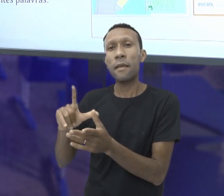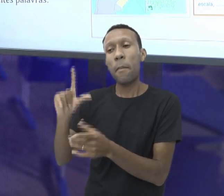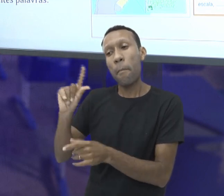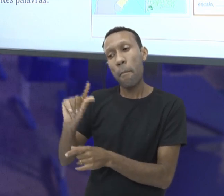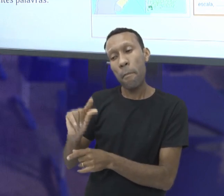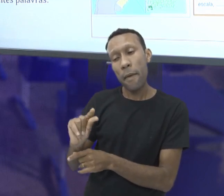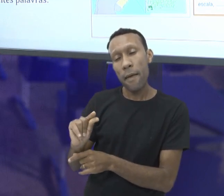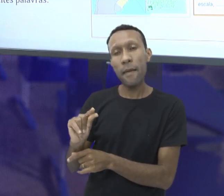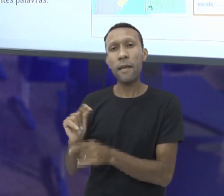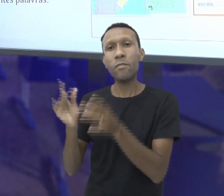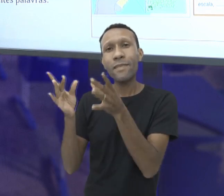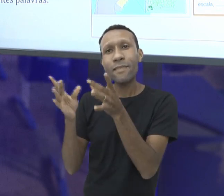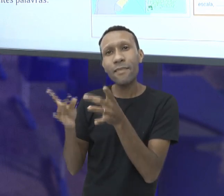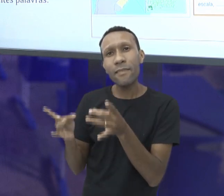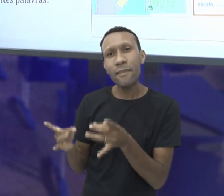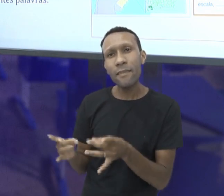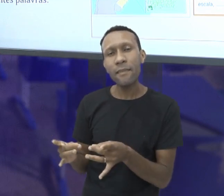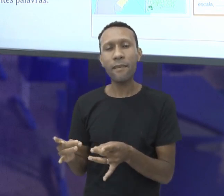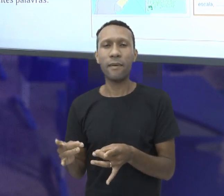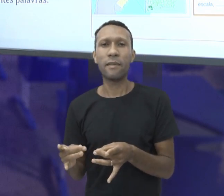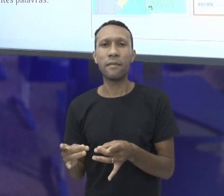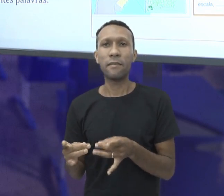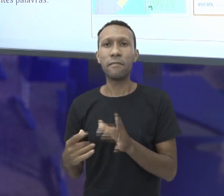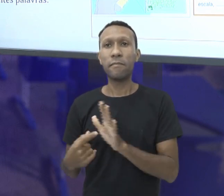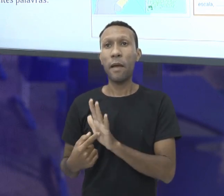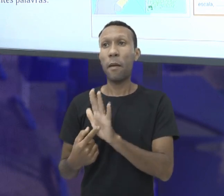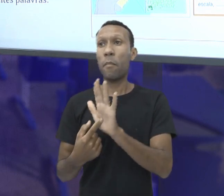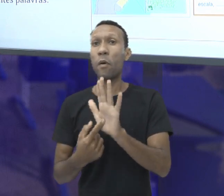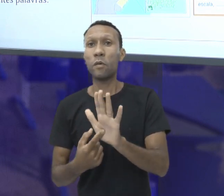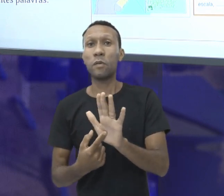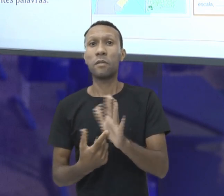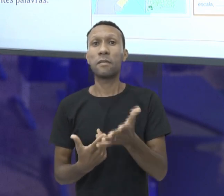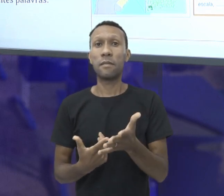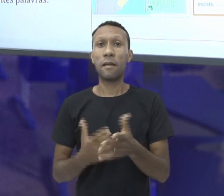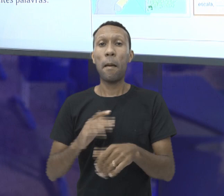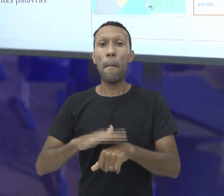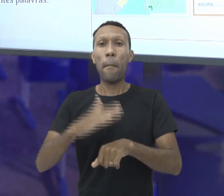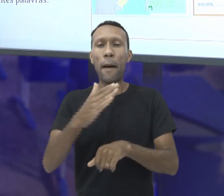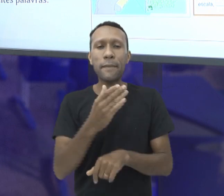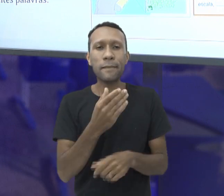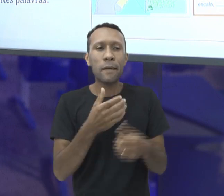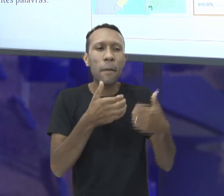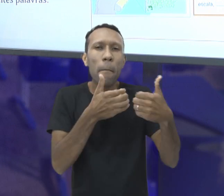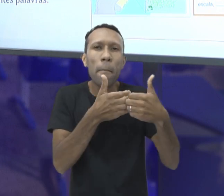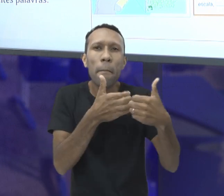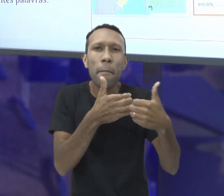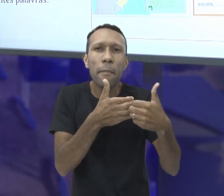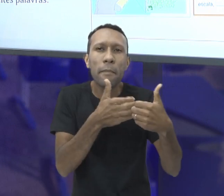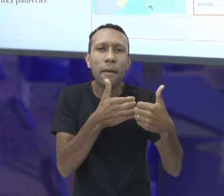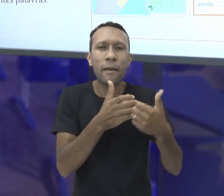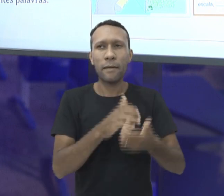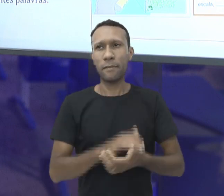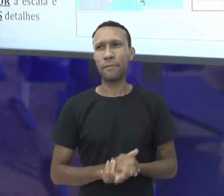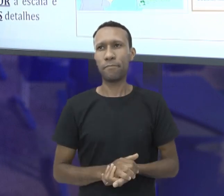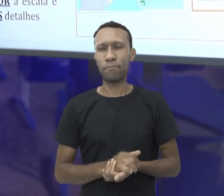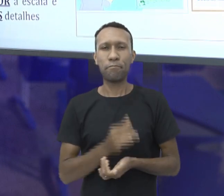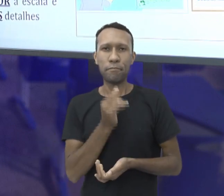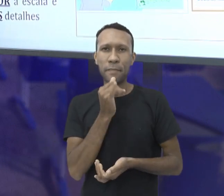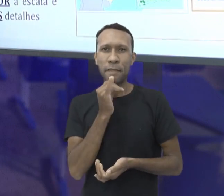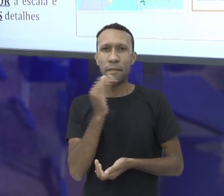vai demonstrar pontos mais próximos, uma proximidade maior. Vejamos aqui.